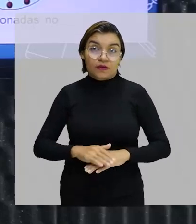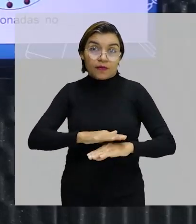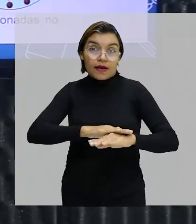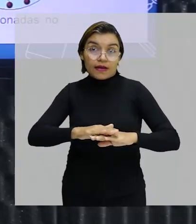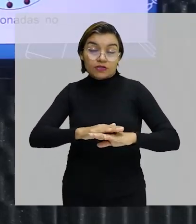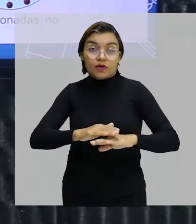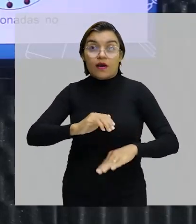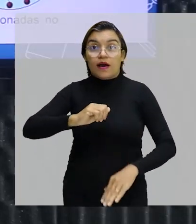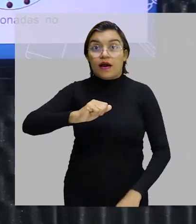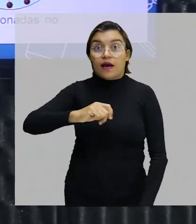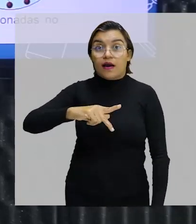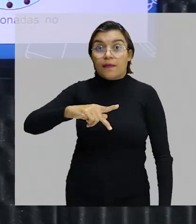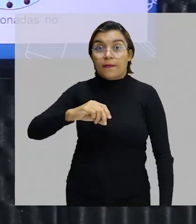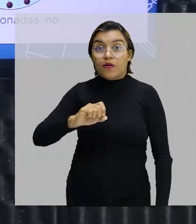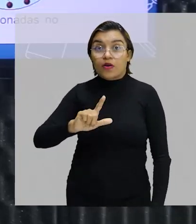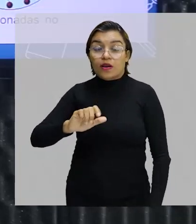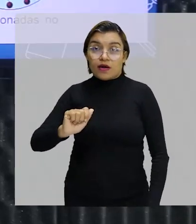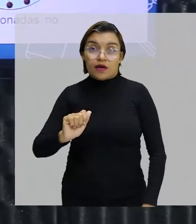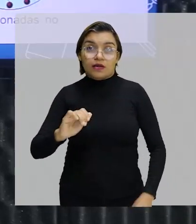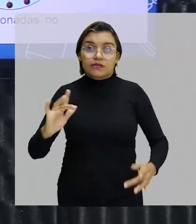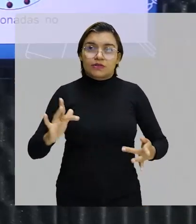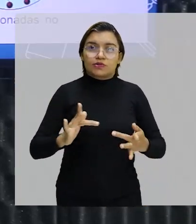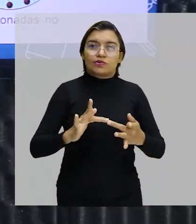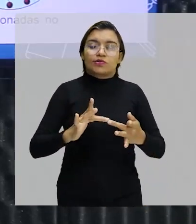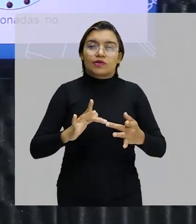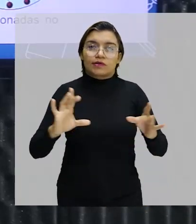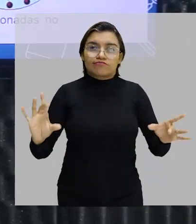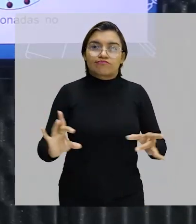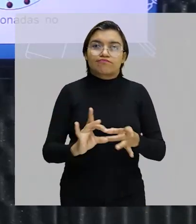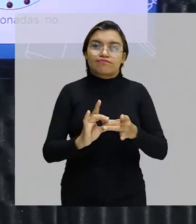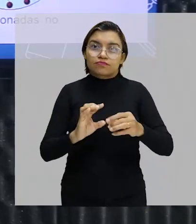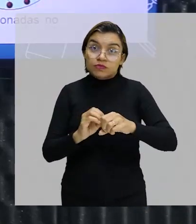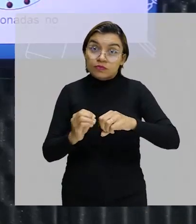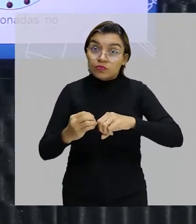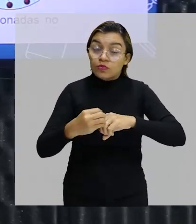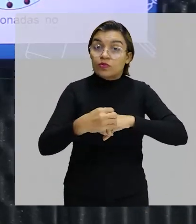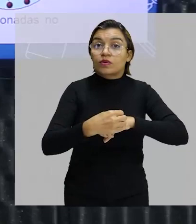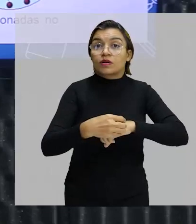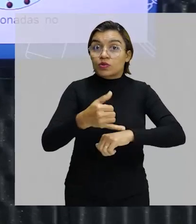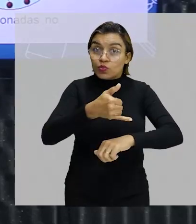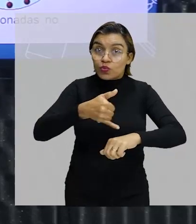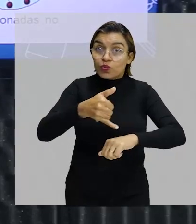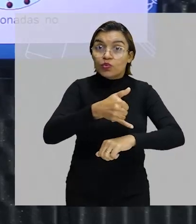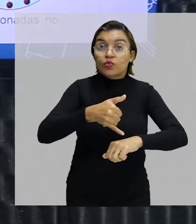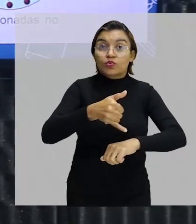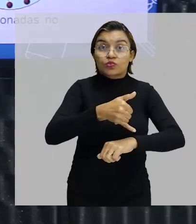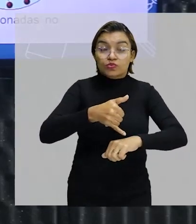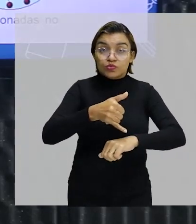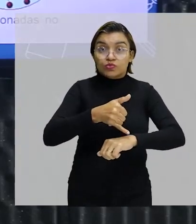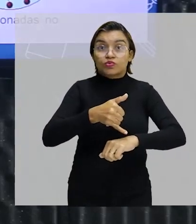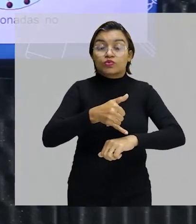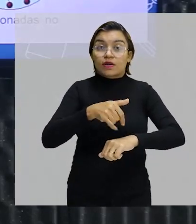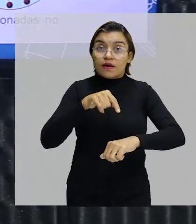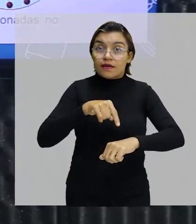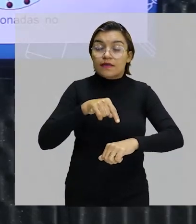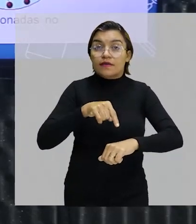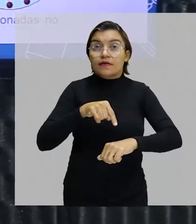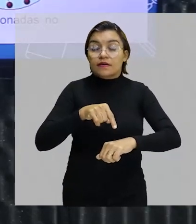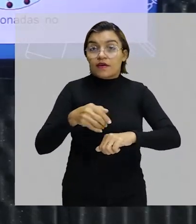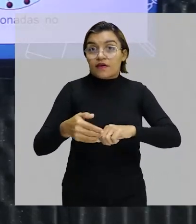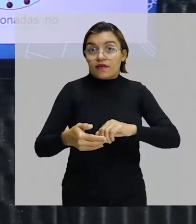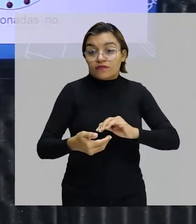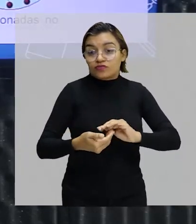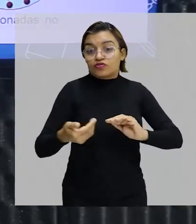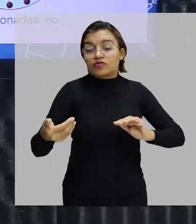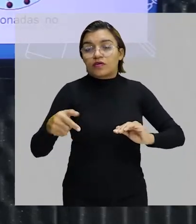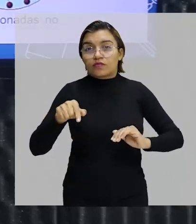apolar, ela vai se conectar, se ligar à molécula de gordura do óleo, certo? Deixando para fora